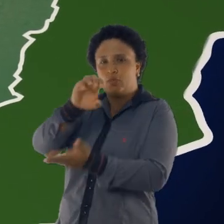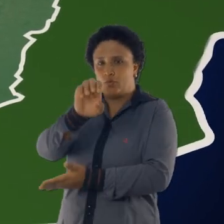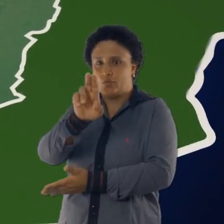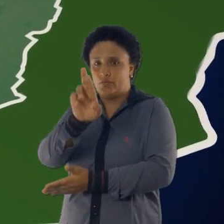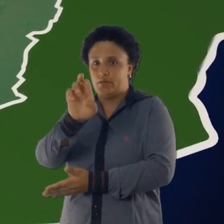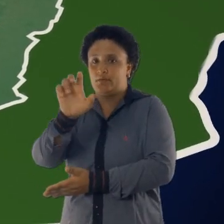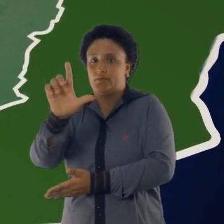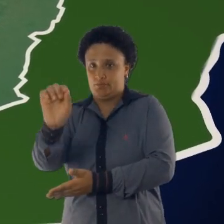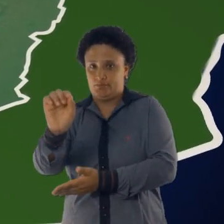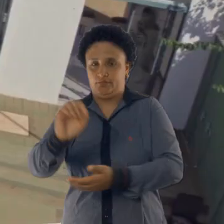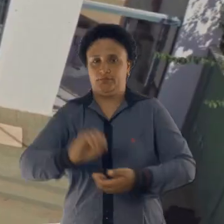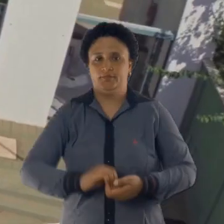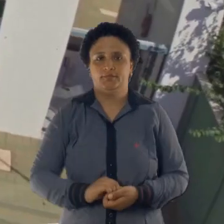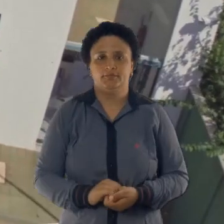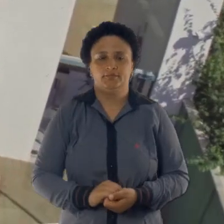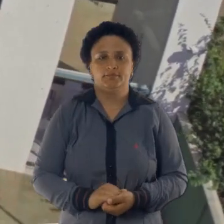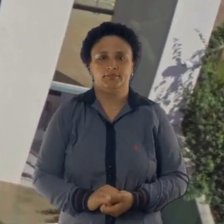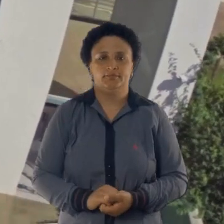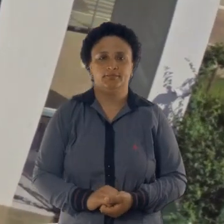no município de Curvelo.